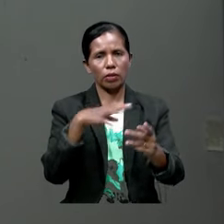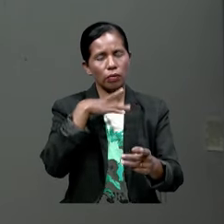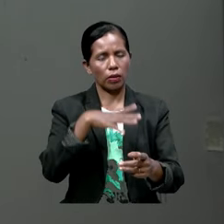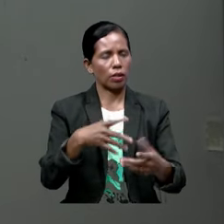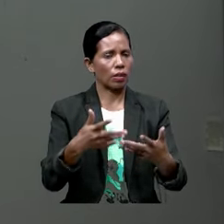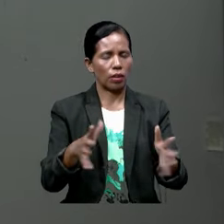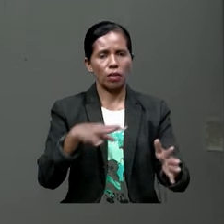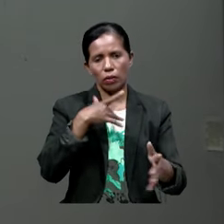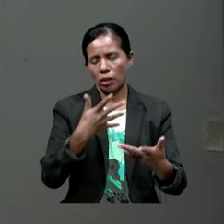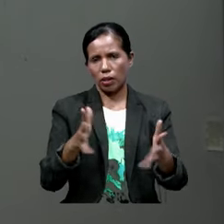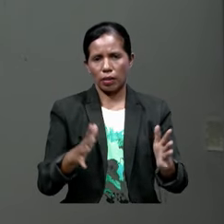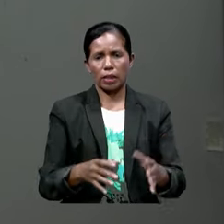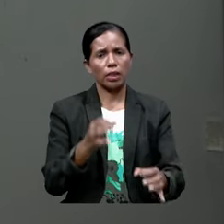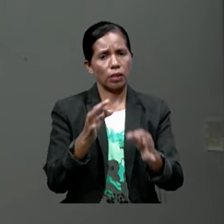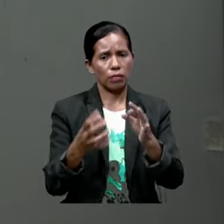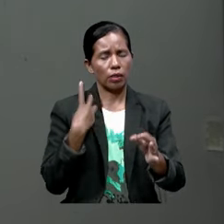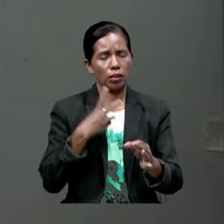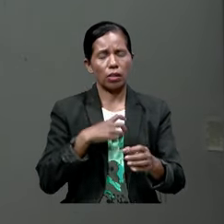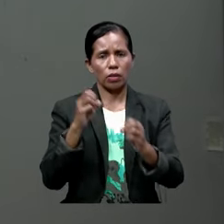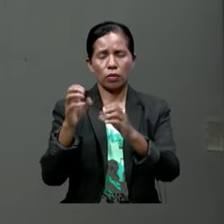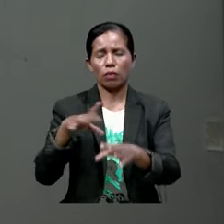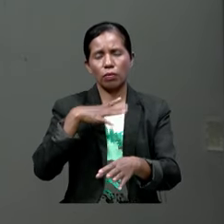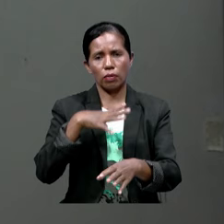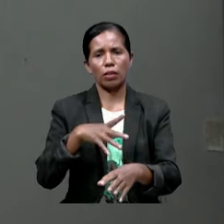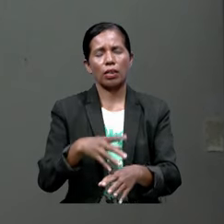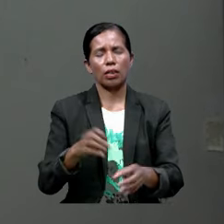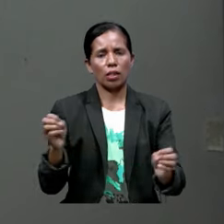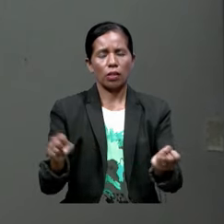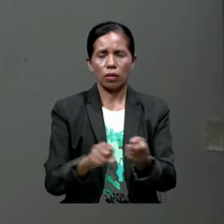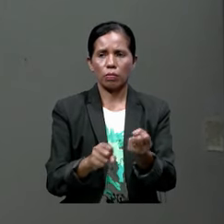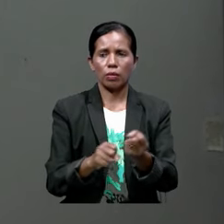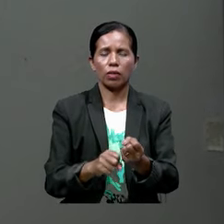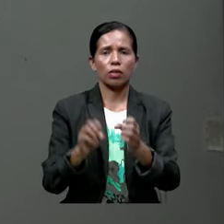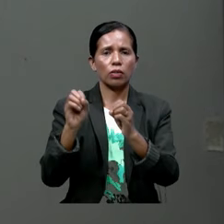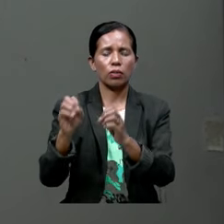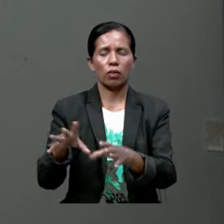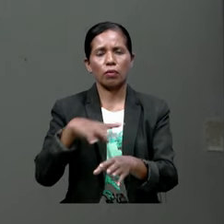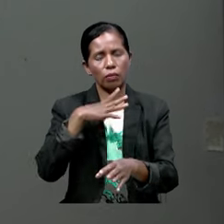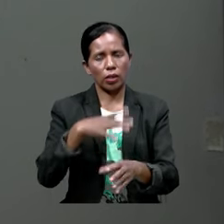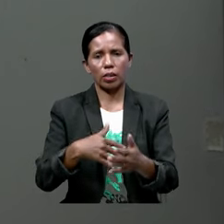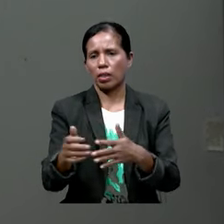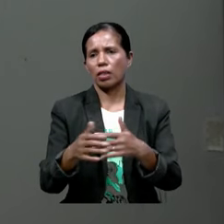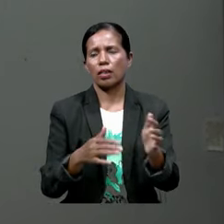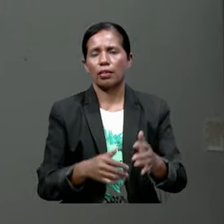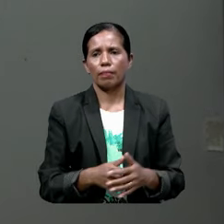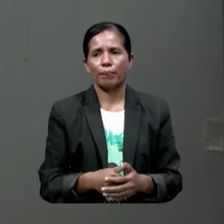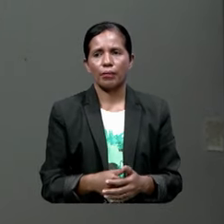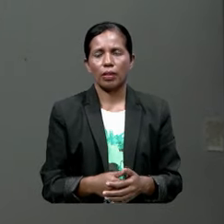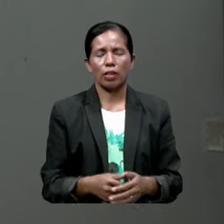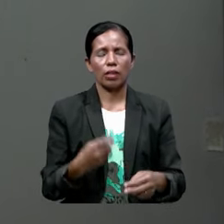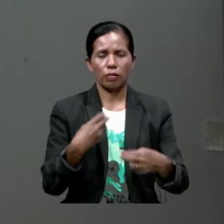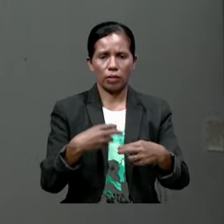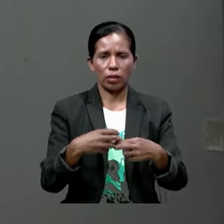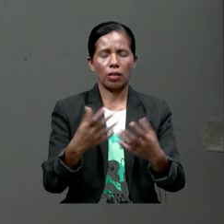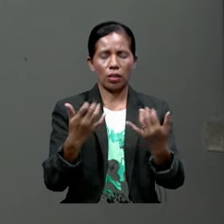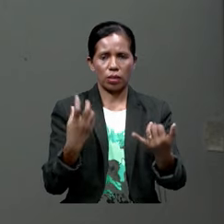minus. Kondo ita komunitas sira dilarang mala kontribusi ba circular sira fosai. Iden mo kimpakto to agora